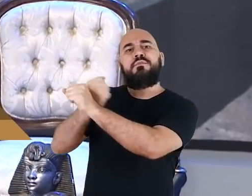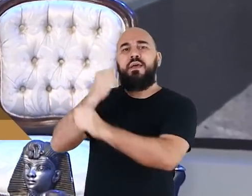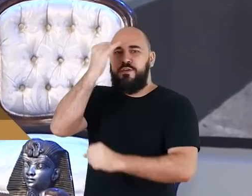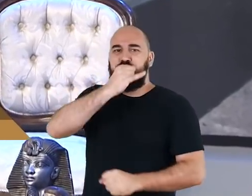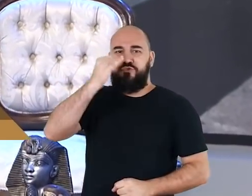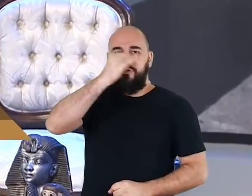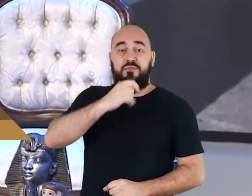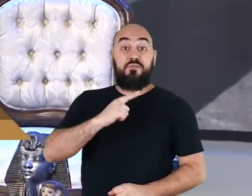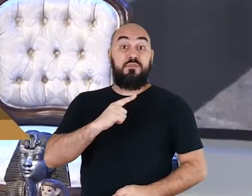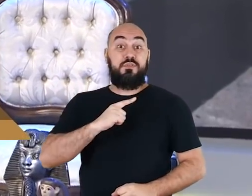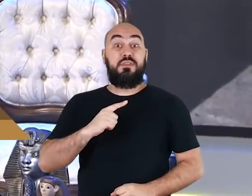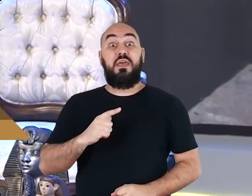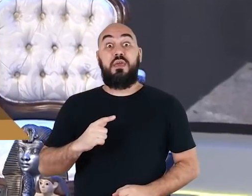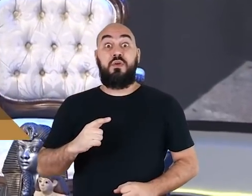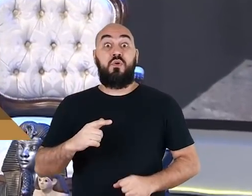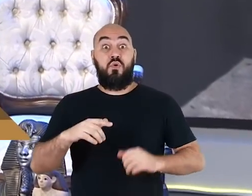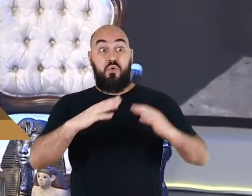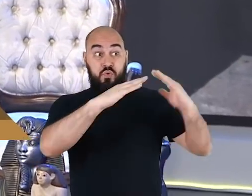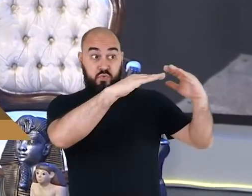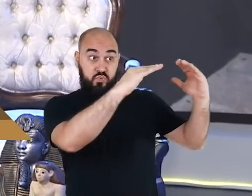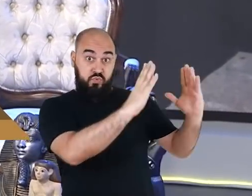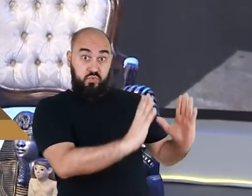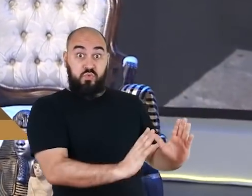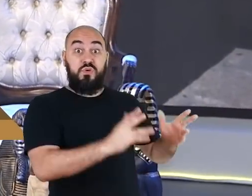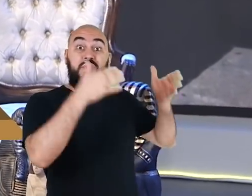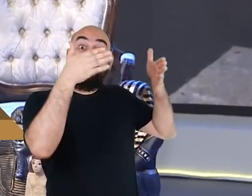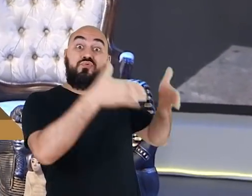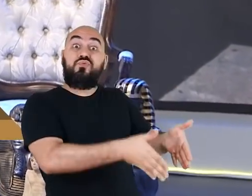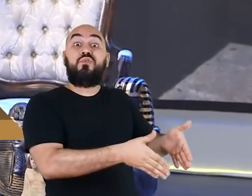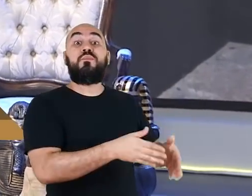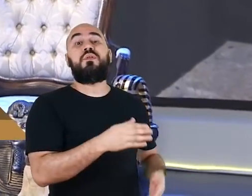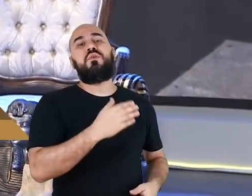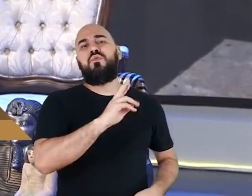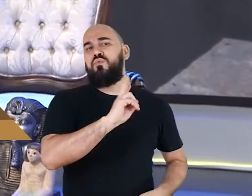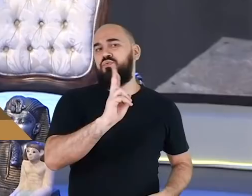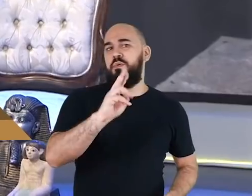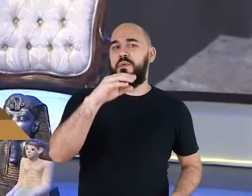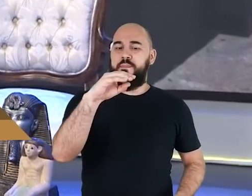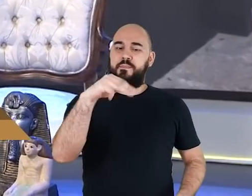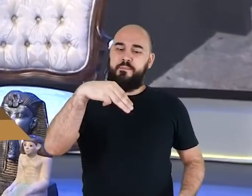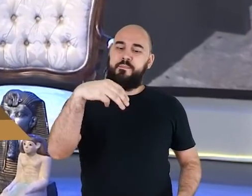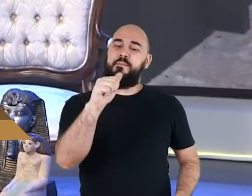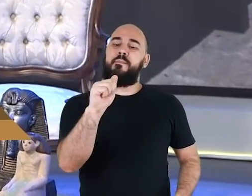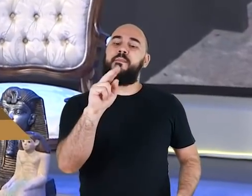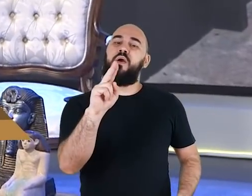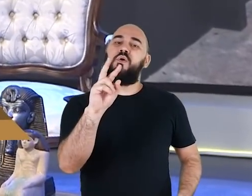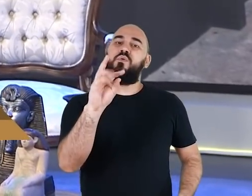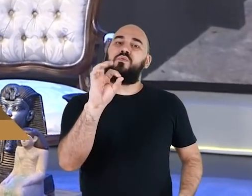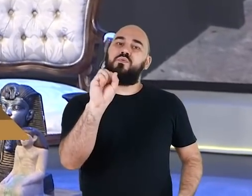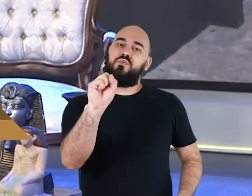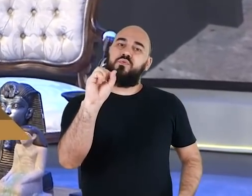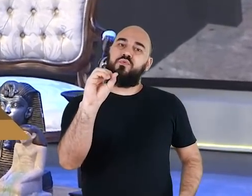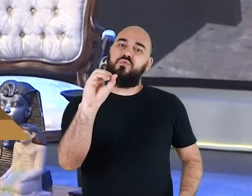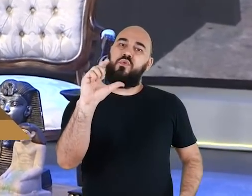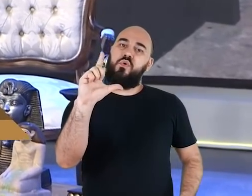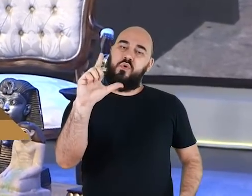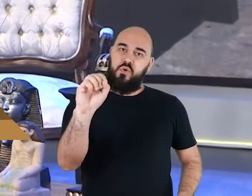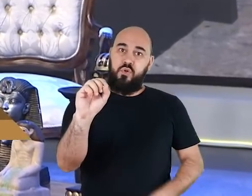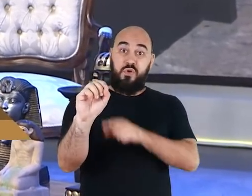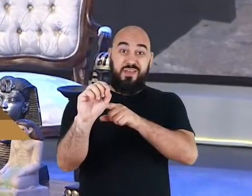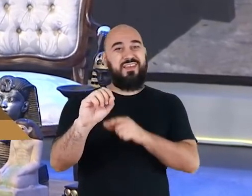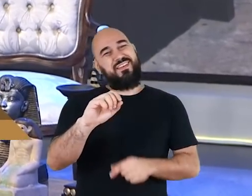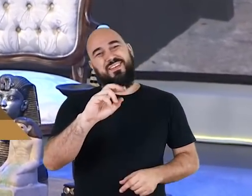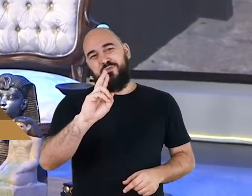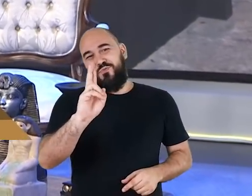o requintado túmulo do rei Mausoleo, daí o nome Mausoléu. Essa tumba, chamada